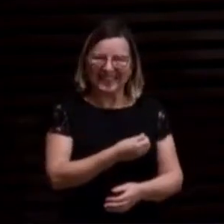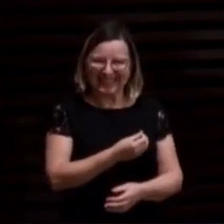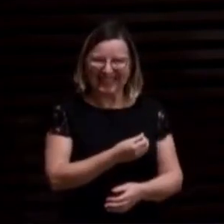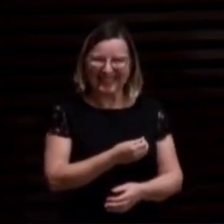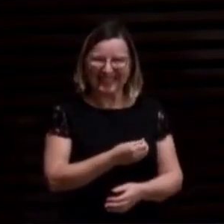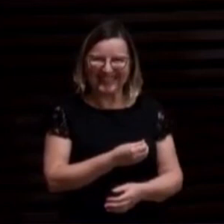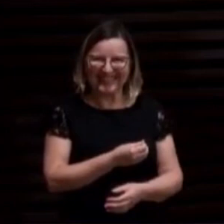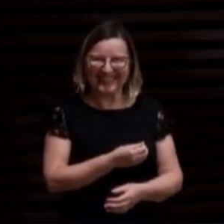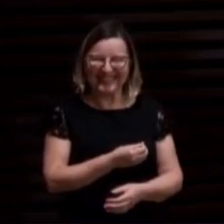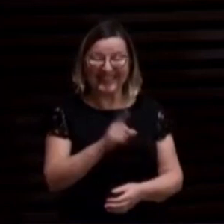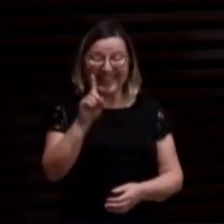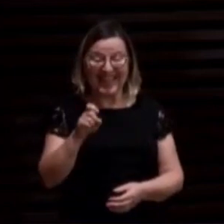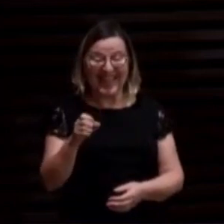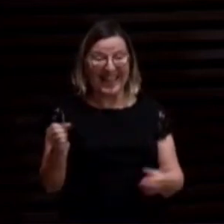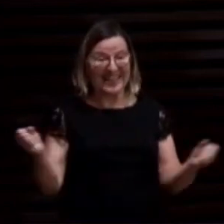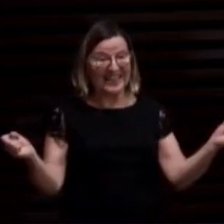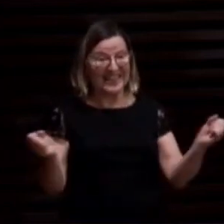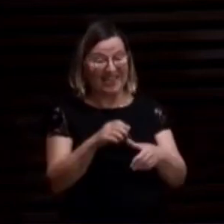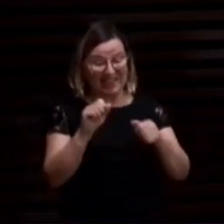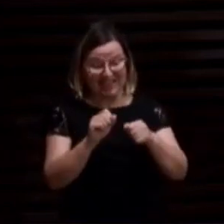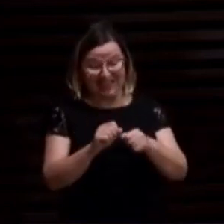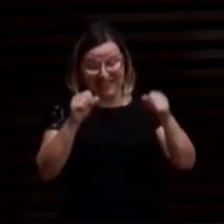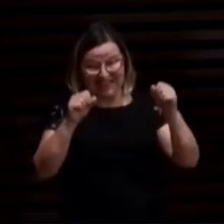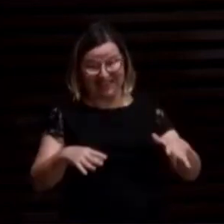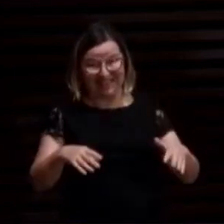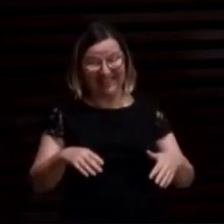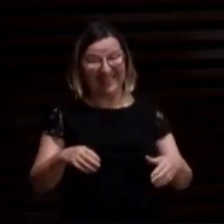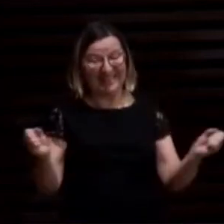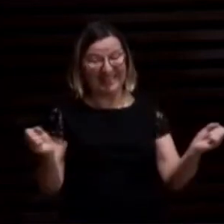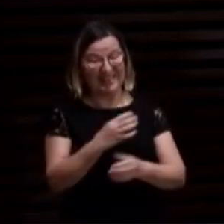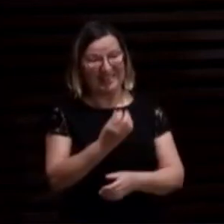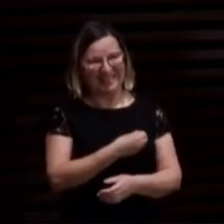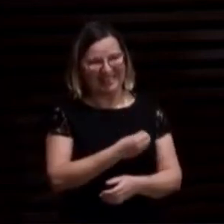é uma nova criação, é uma nova criatura.